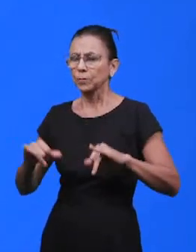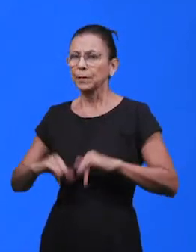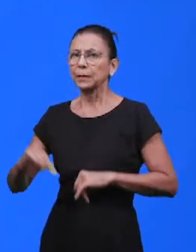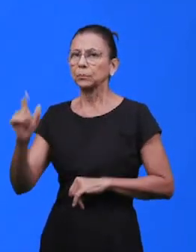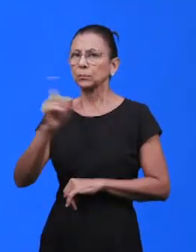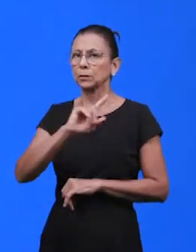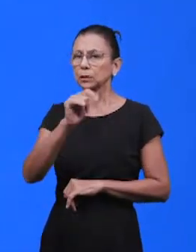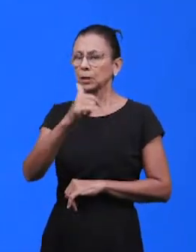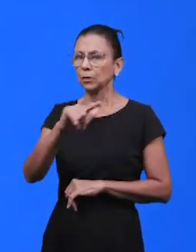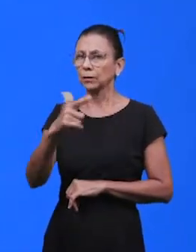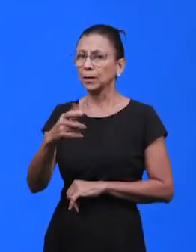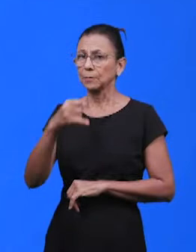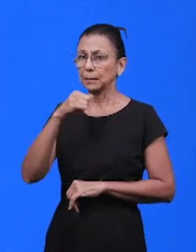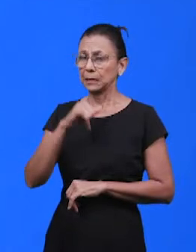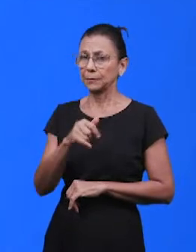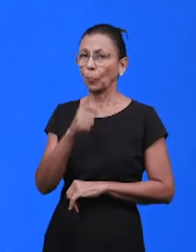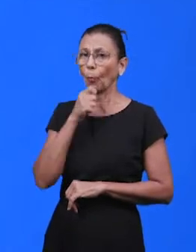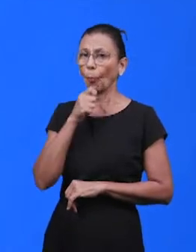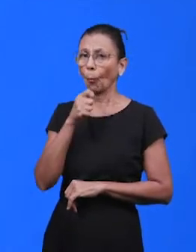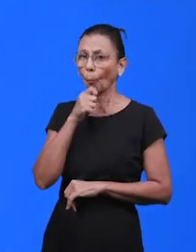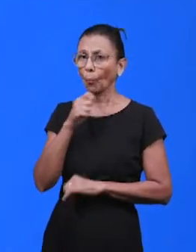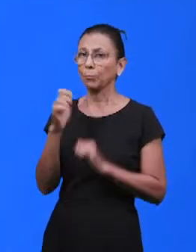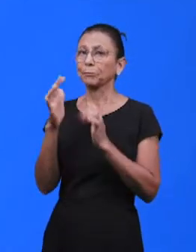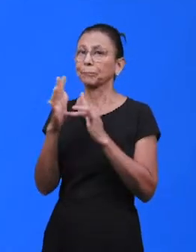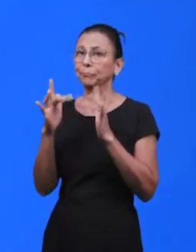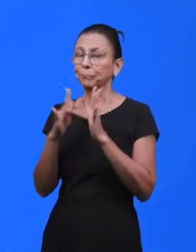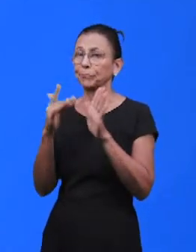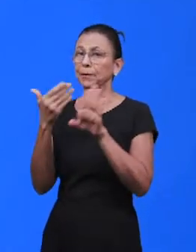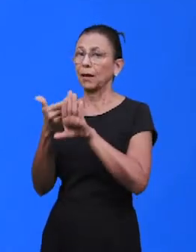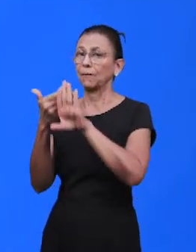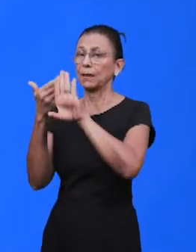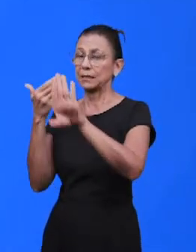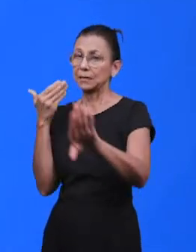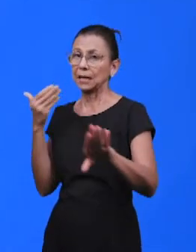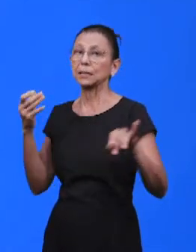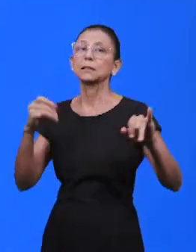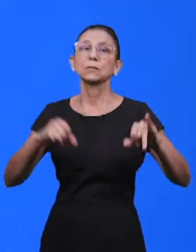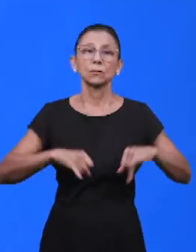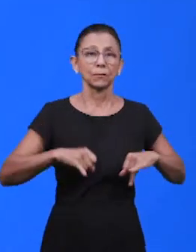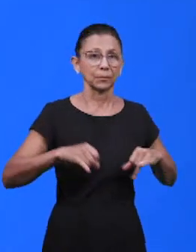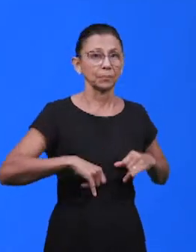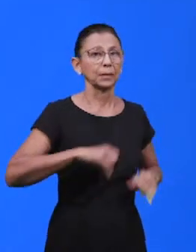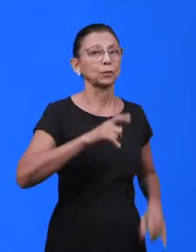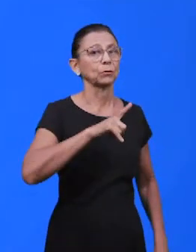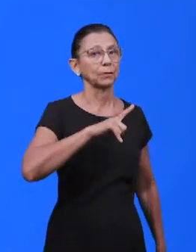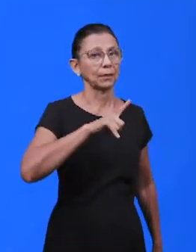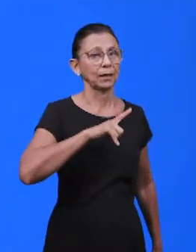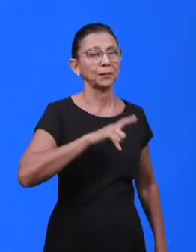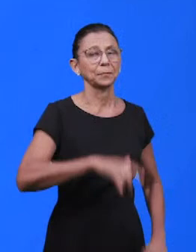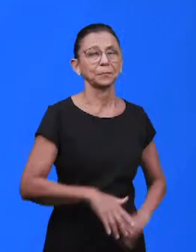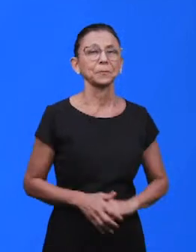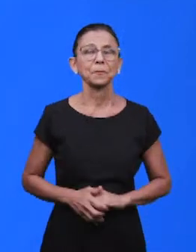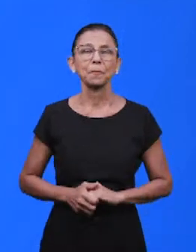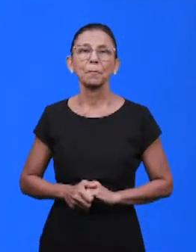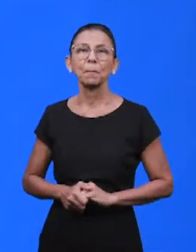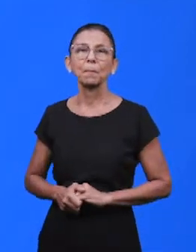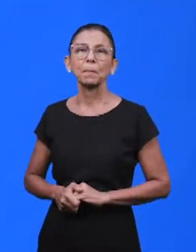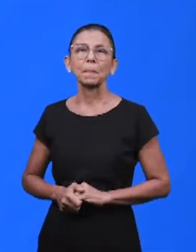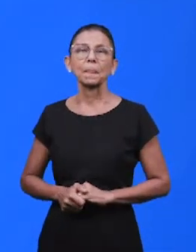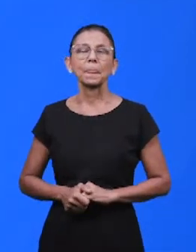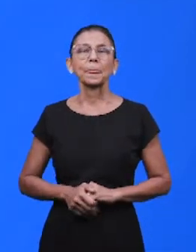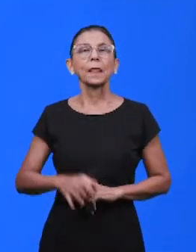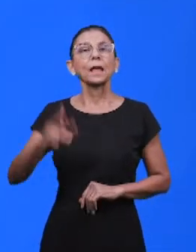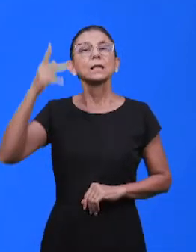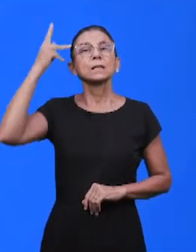sofrimento. Só que sem Jesus haverá sofrimento. Isso mesmo, Isaac, muito bem colocado. Em São Paulo,